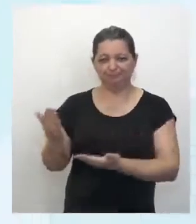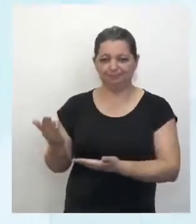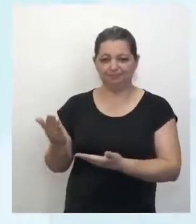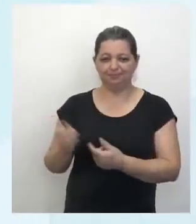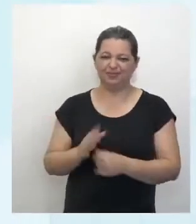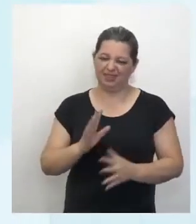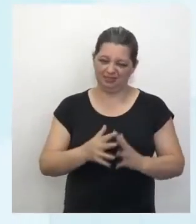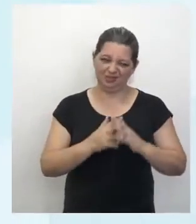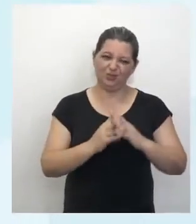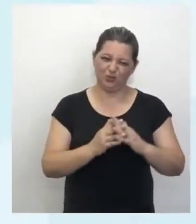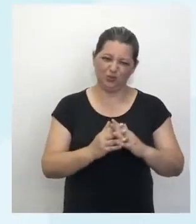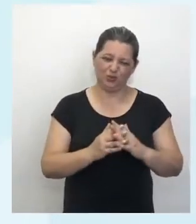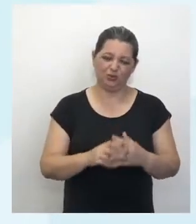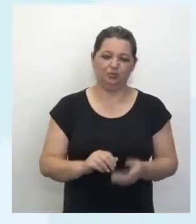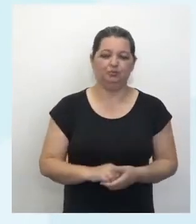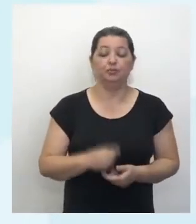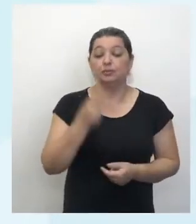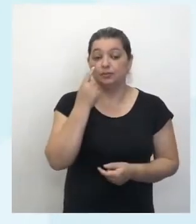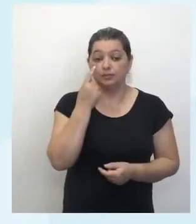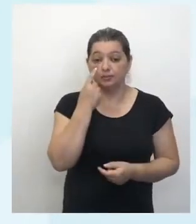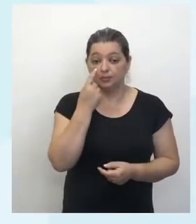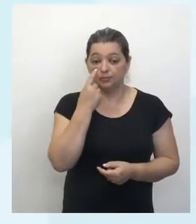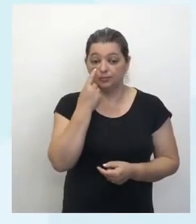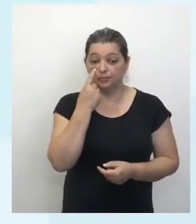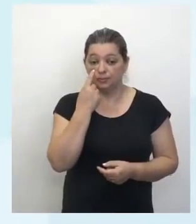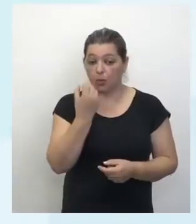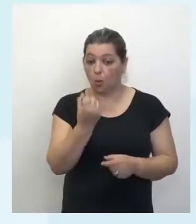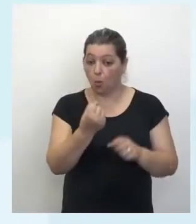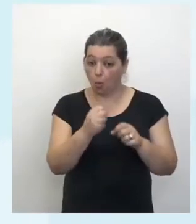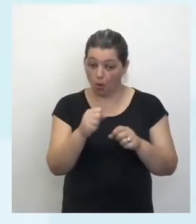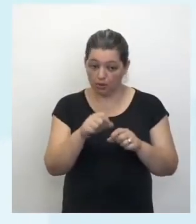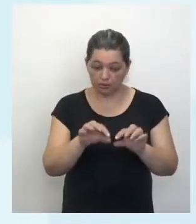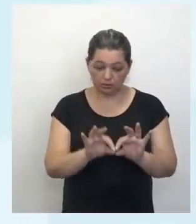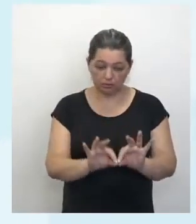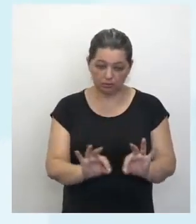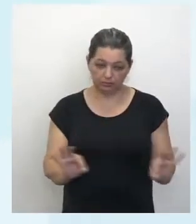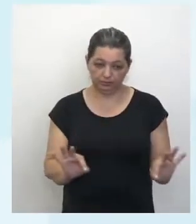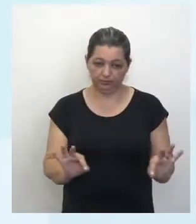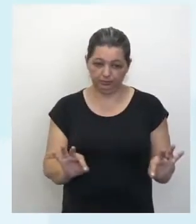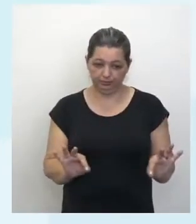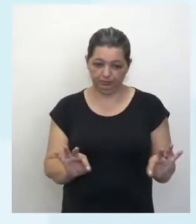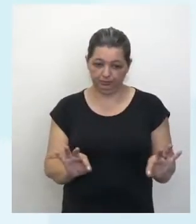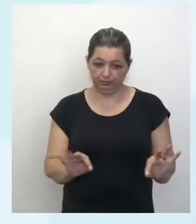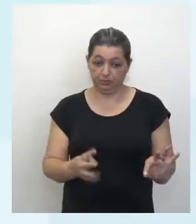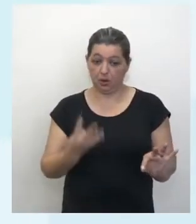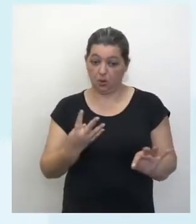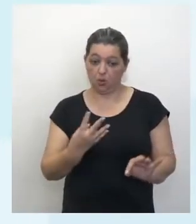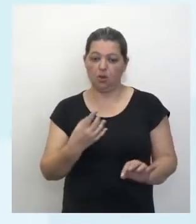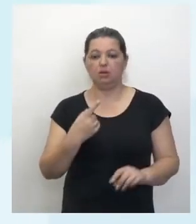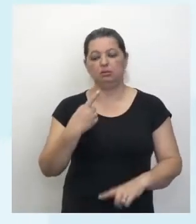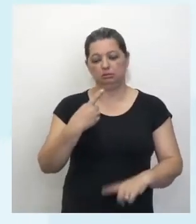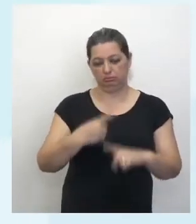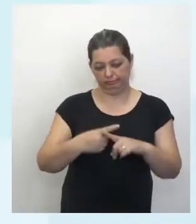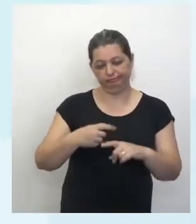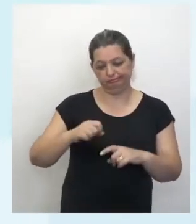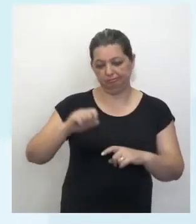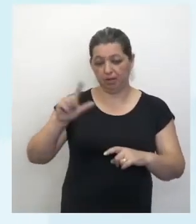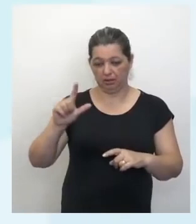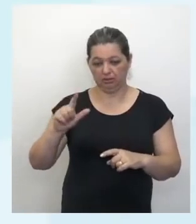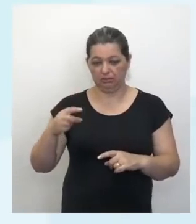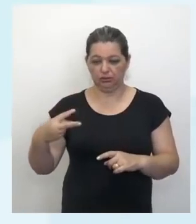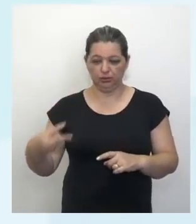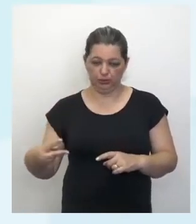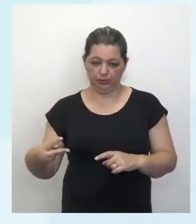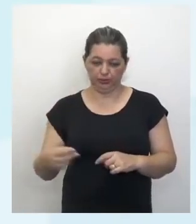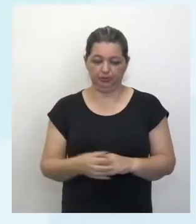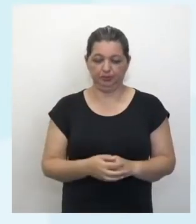meio confuso, né? Então, veja aqui, ó, o 8 é 4 vezes maior que o 2, tá certo? Então, há